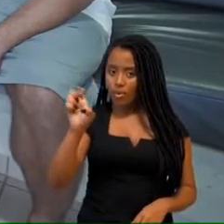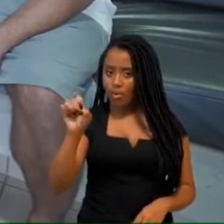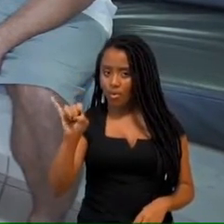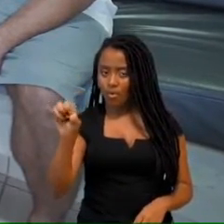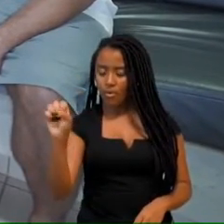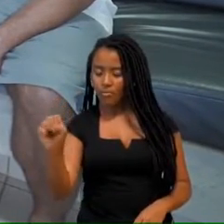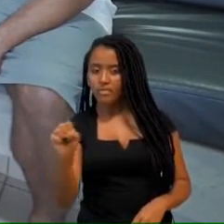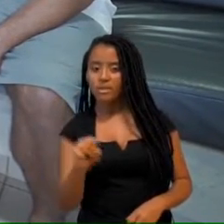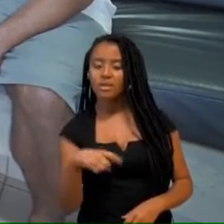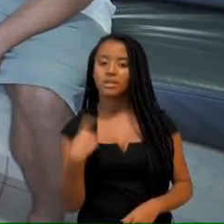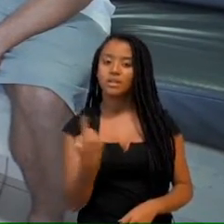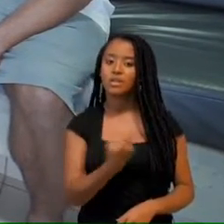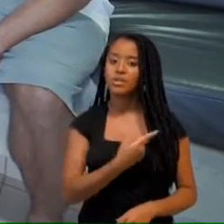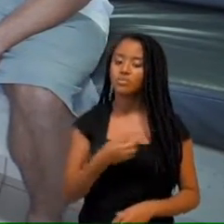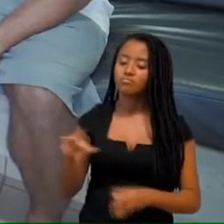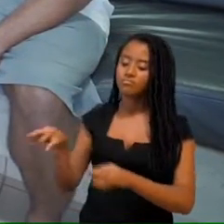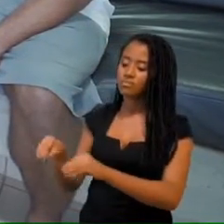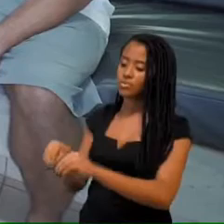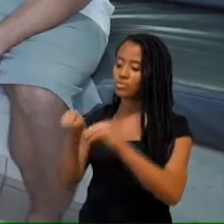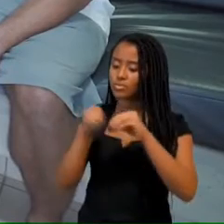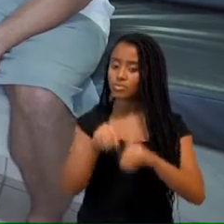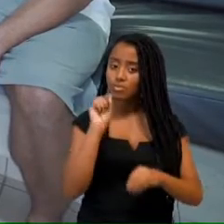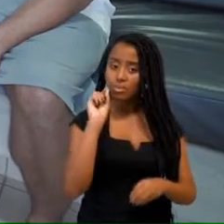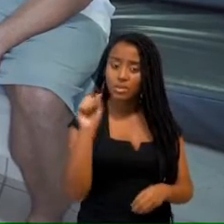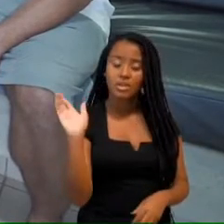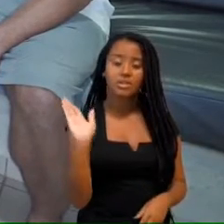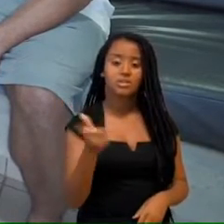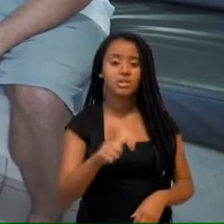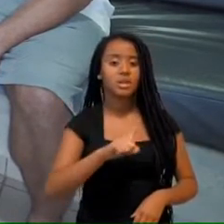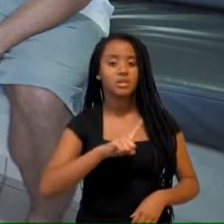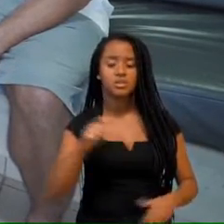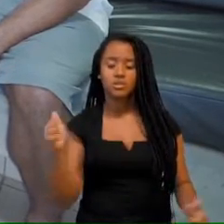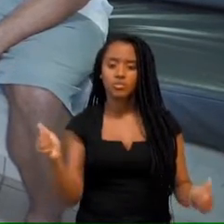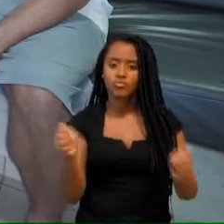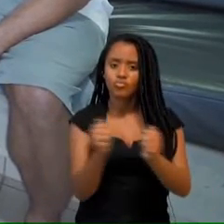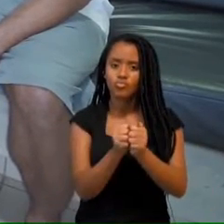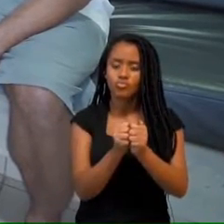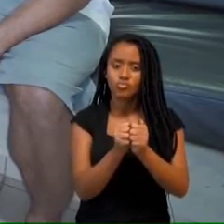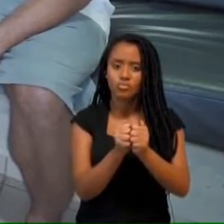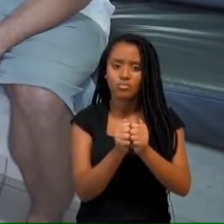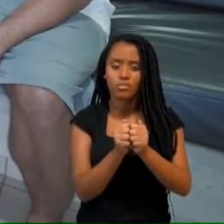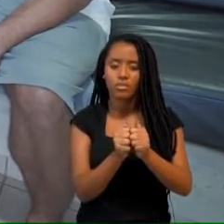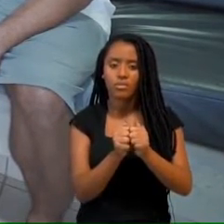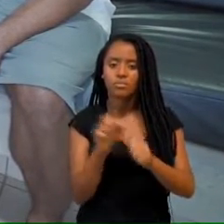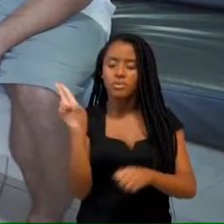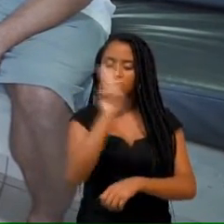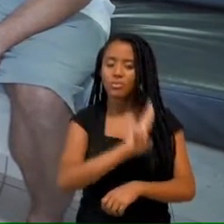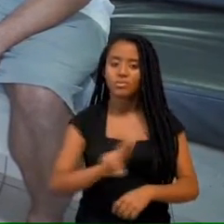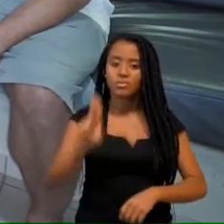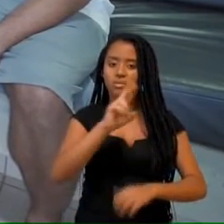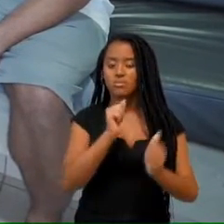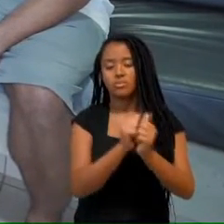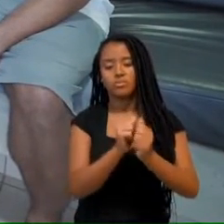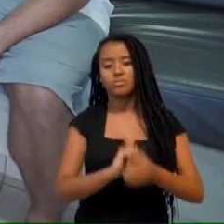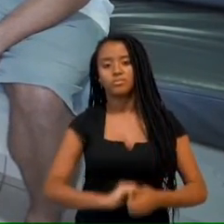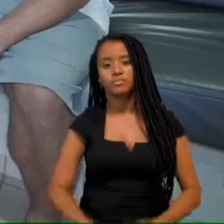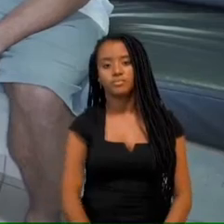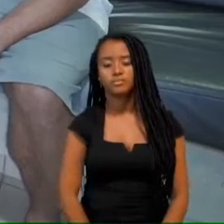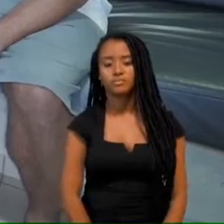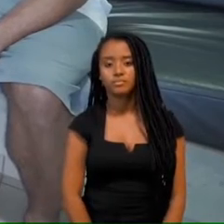e a gente trouxe o que a gente tinha mesmo cada um tem suas panelas a a gente juntou aqui tudo e a gente usa em